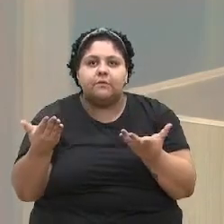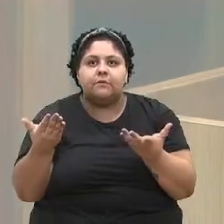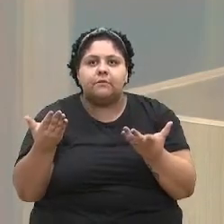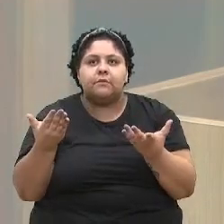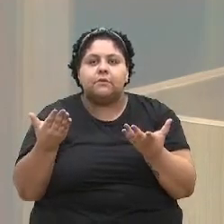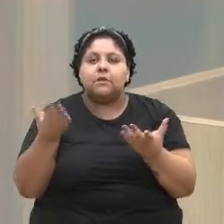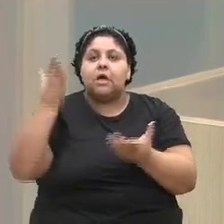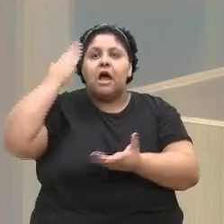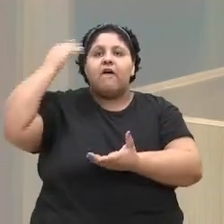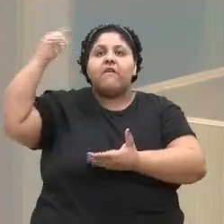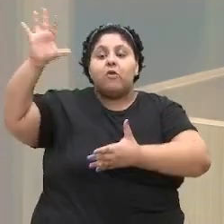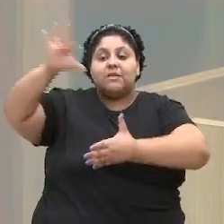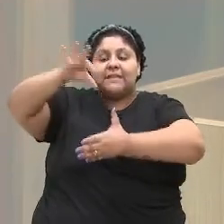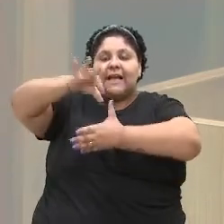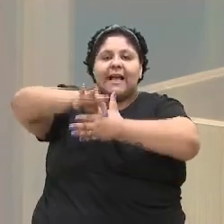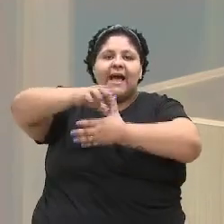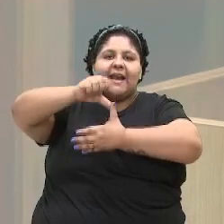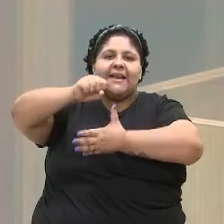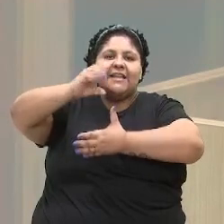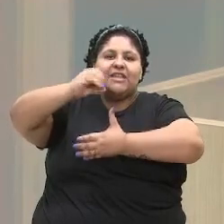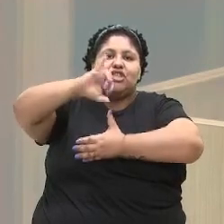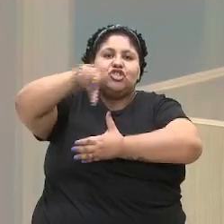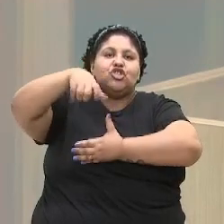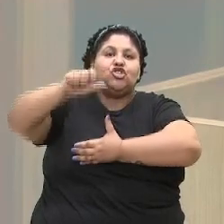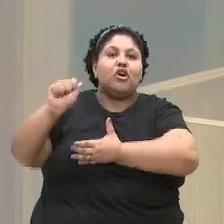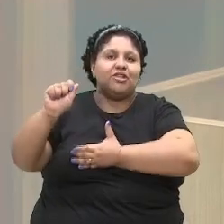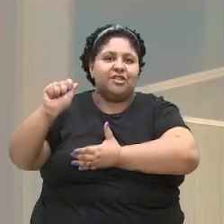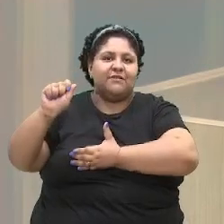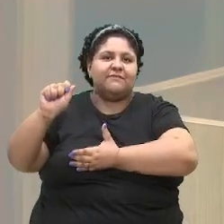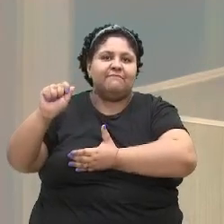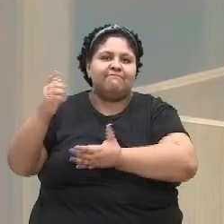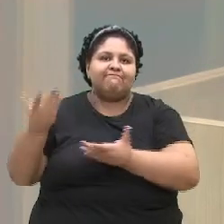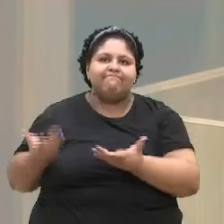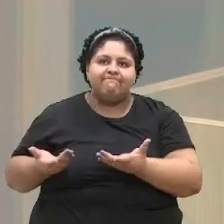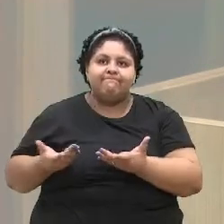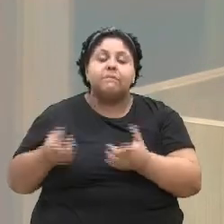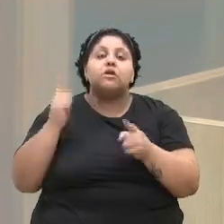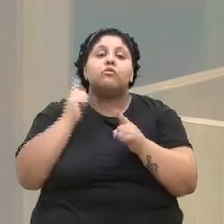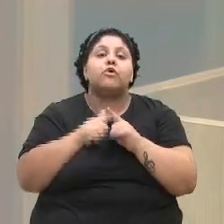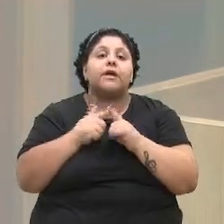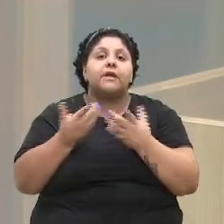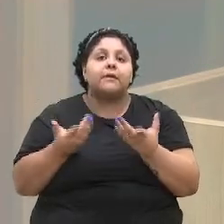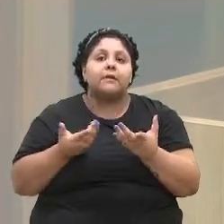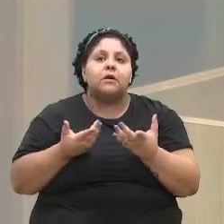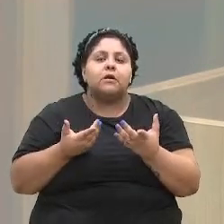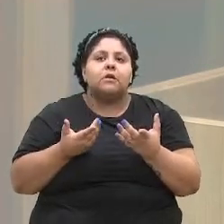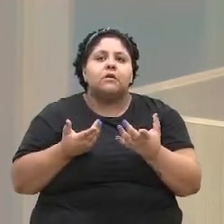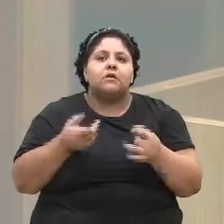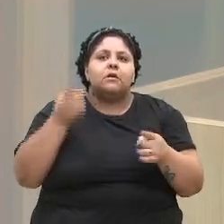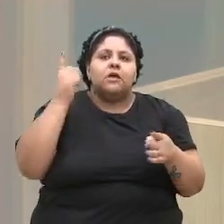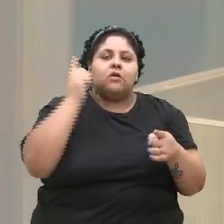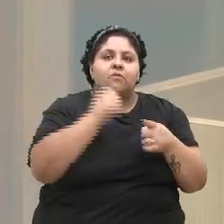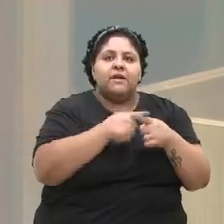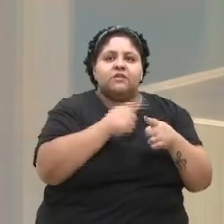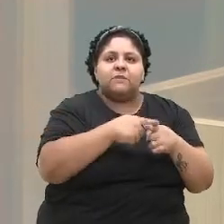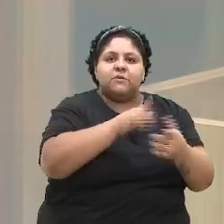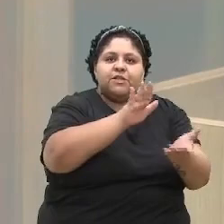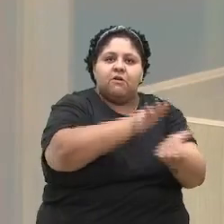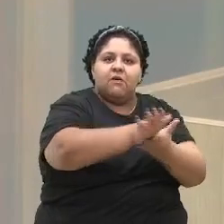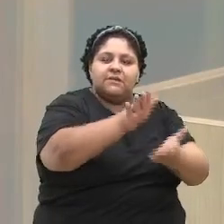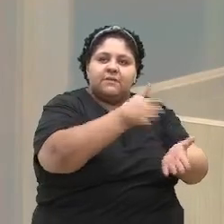famosa carne de soja vamos comer aquilo por quê Porque não haverá produção de